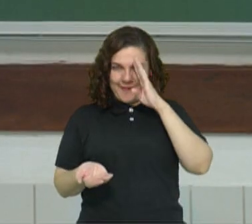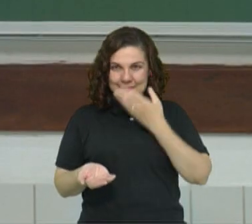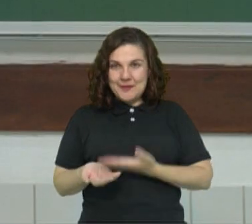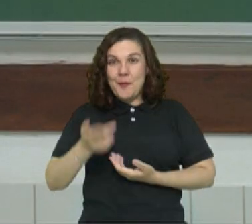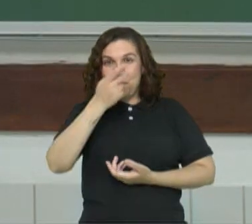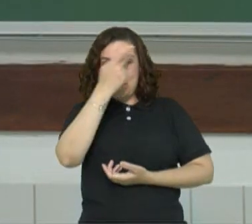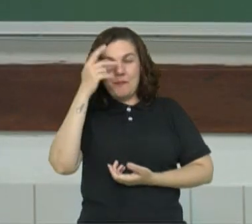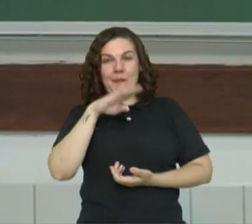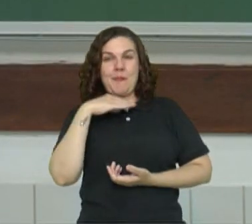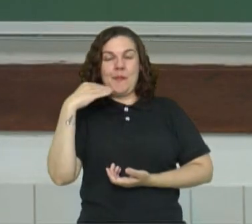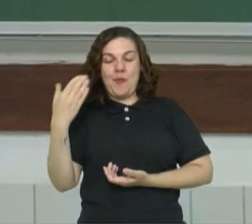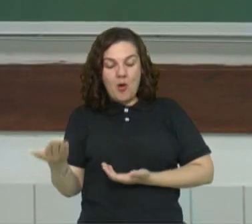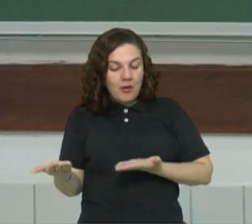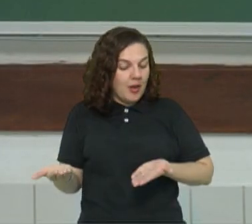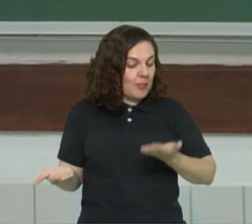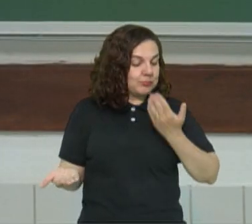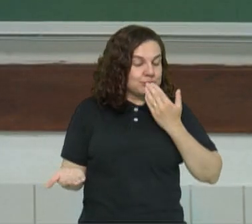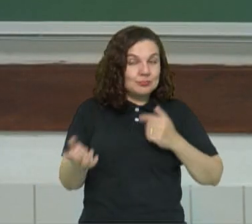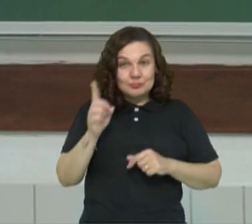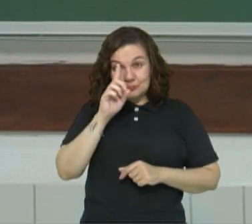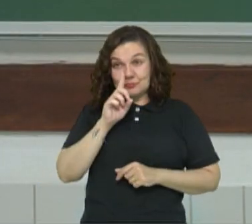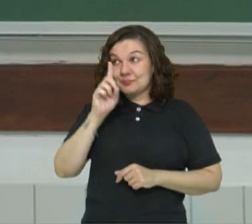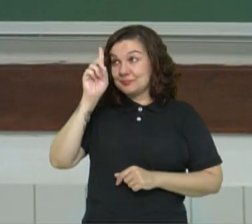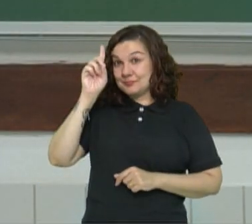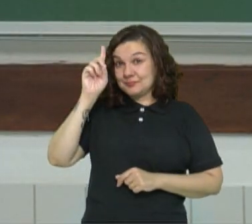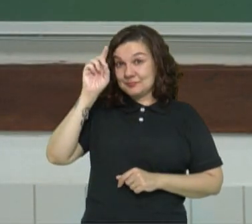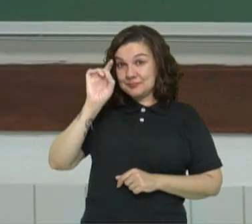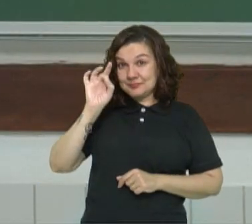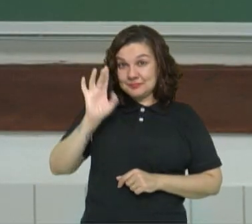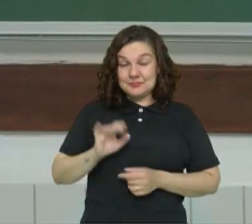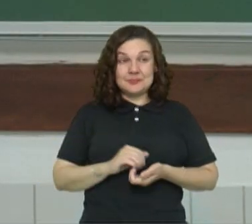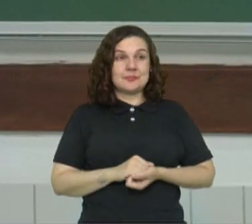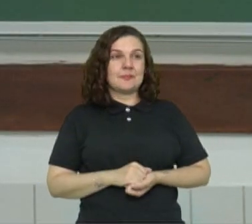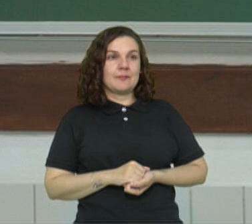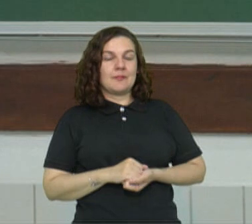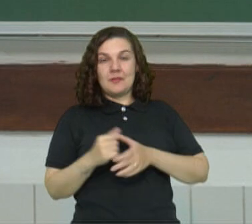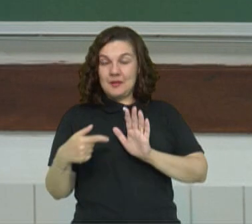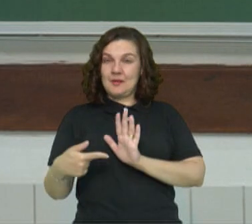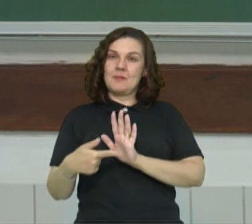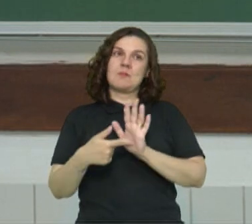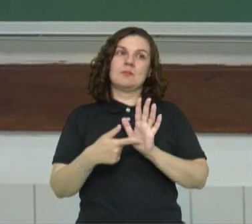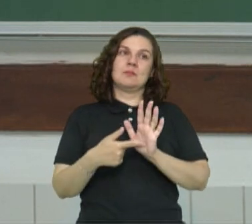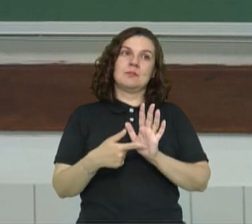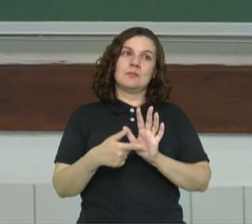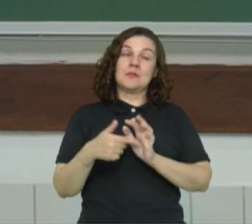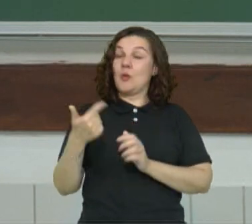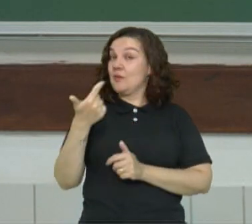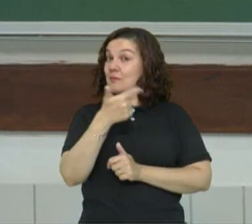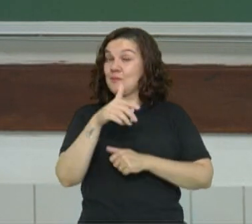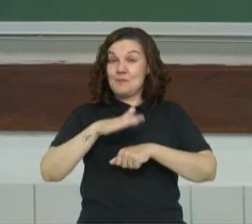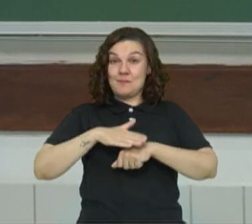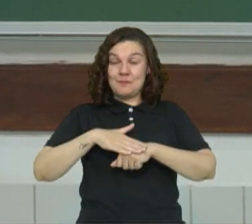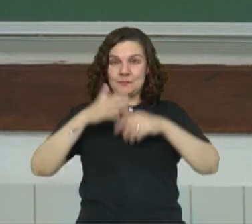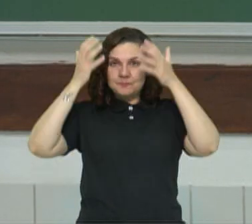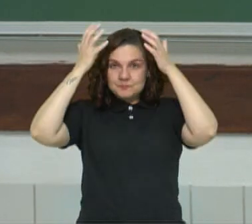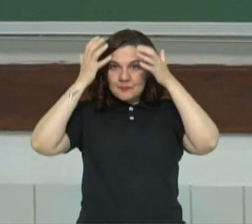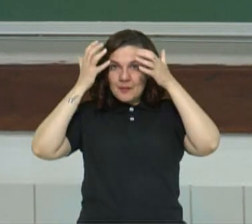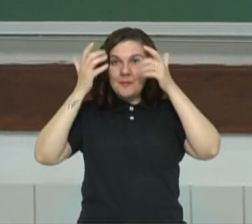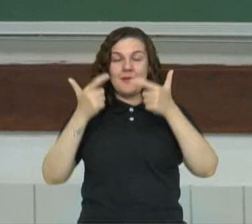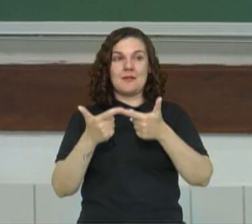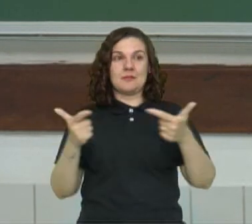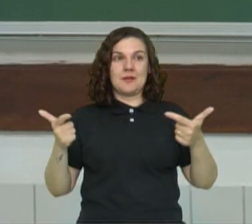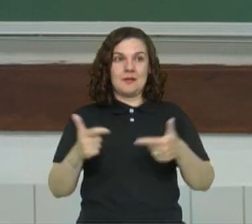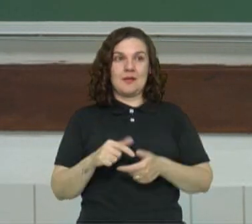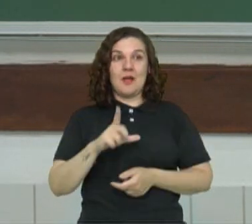que ela se alimentava dos mortos, né? E ela foi representada sem uma cabeça, tá? Ela tem